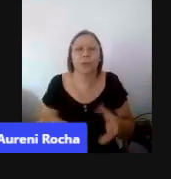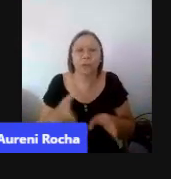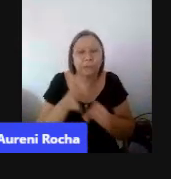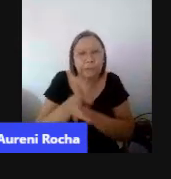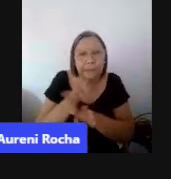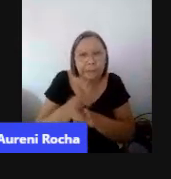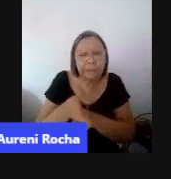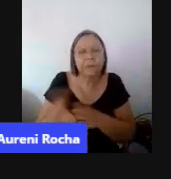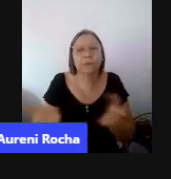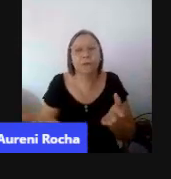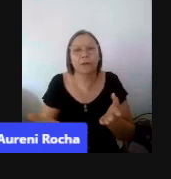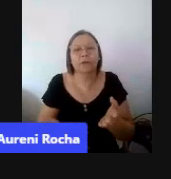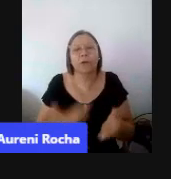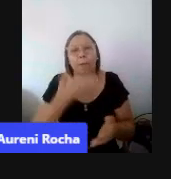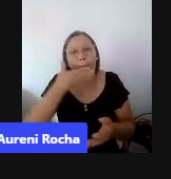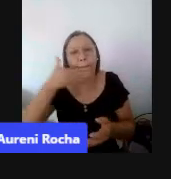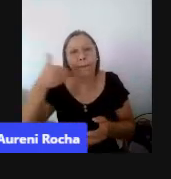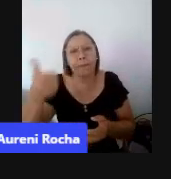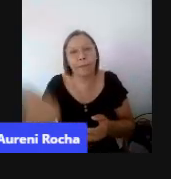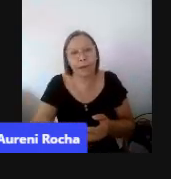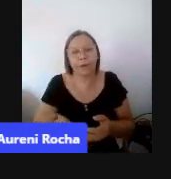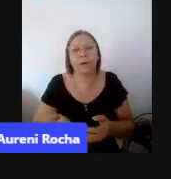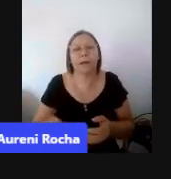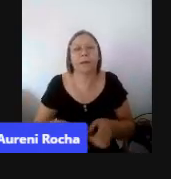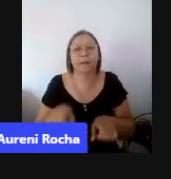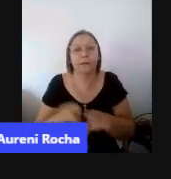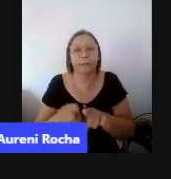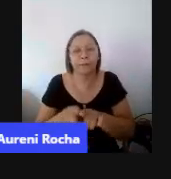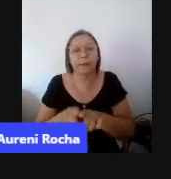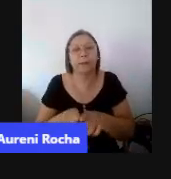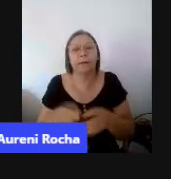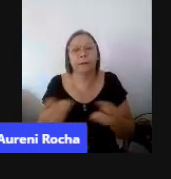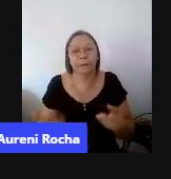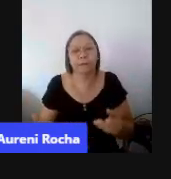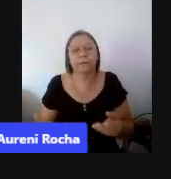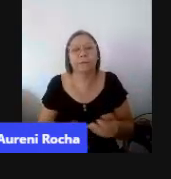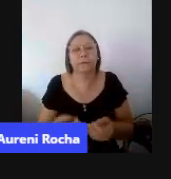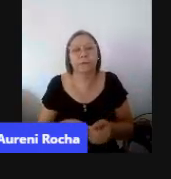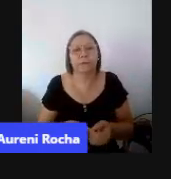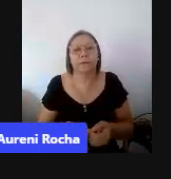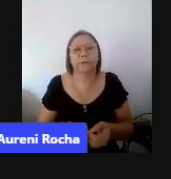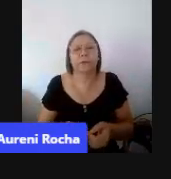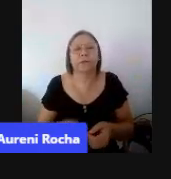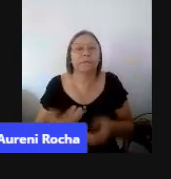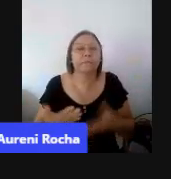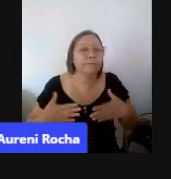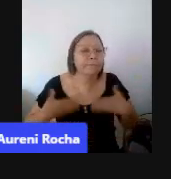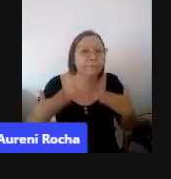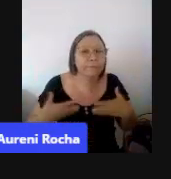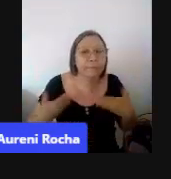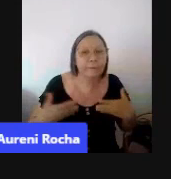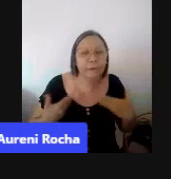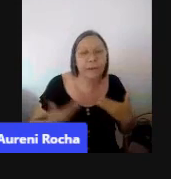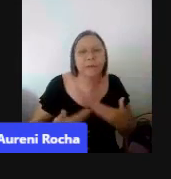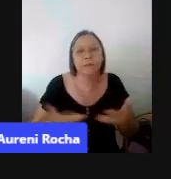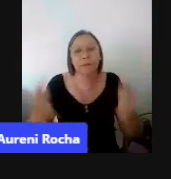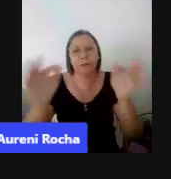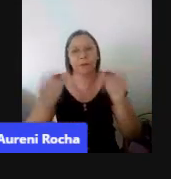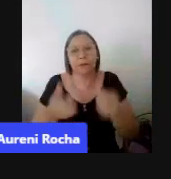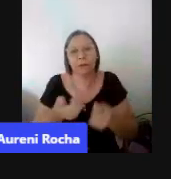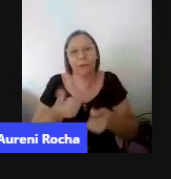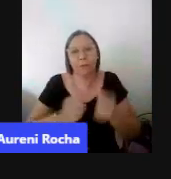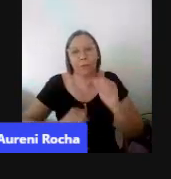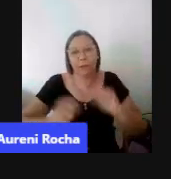do ICAS e a Brenda da Planurb, nós vamos ficar muito contentes com essas avaliações para poder melhorar